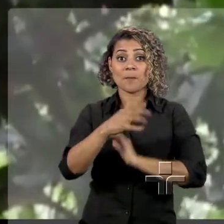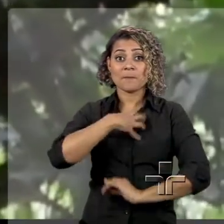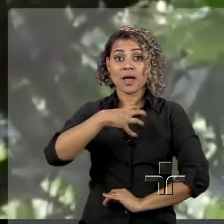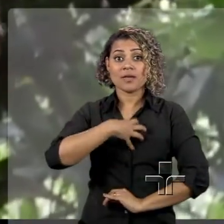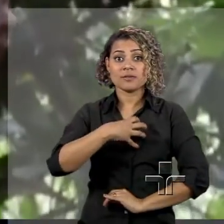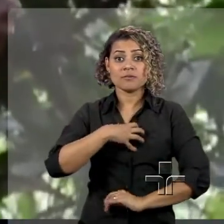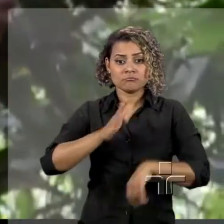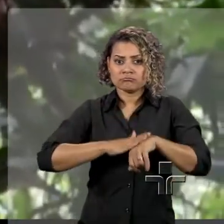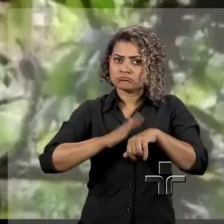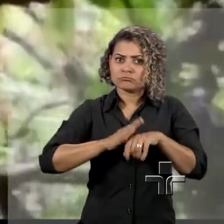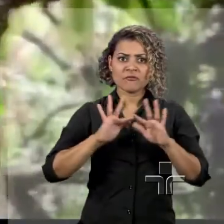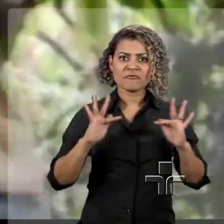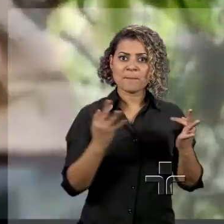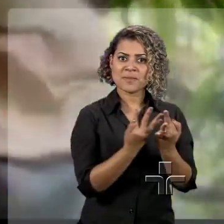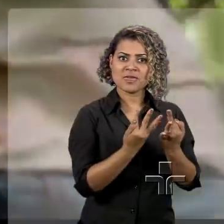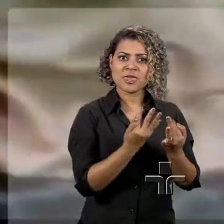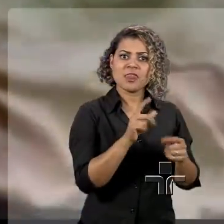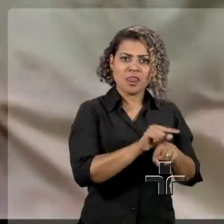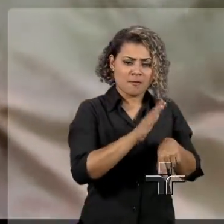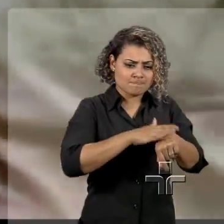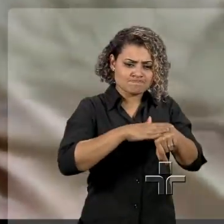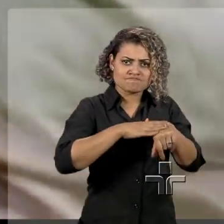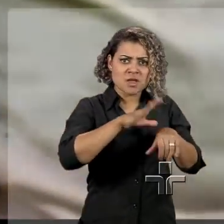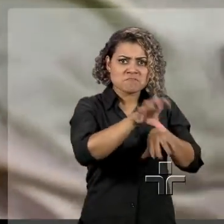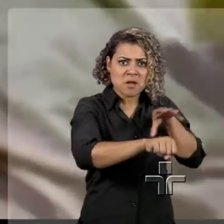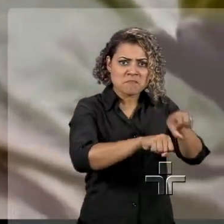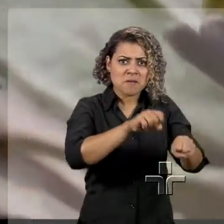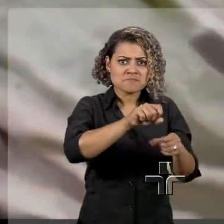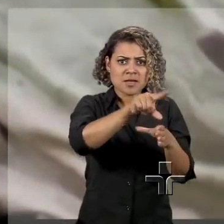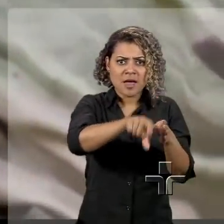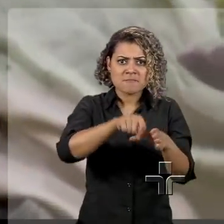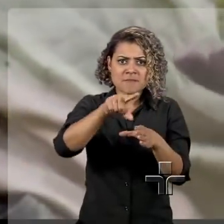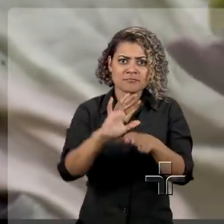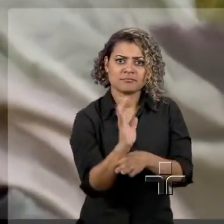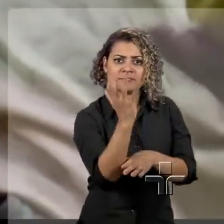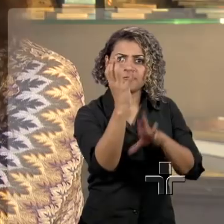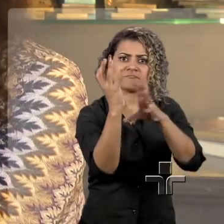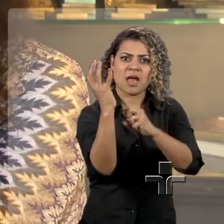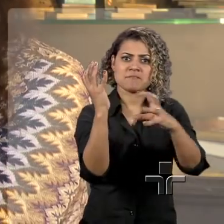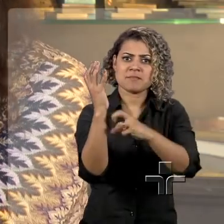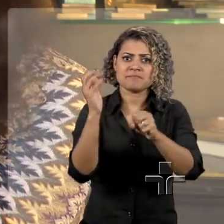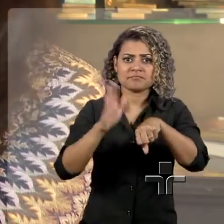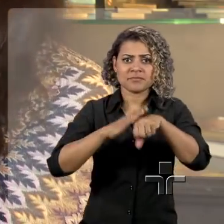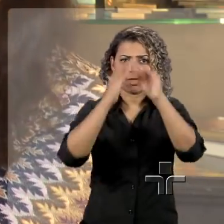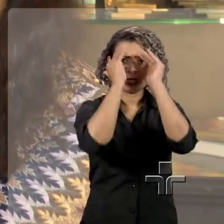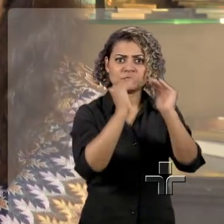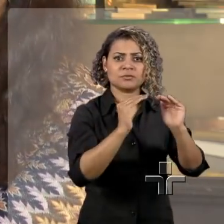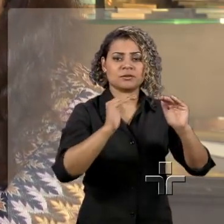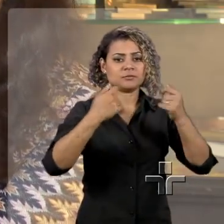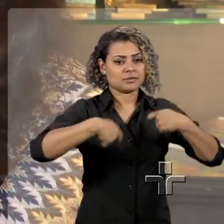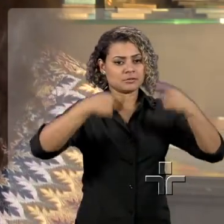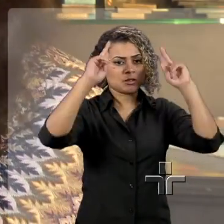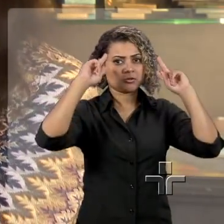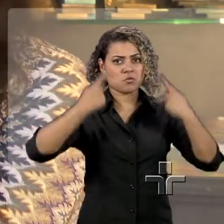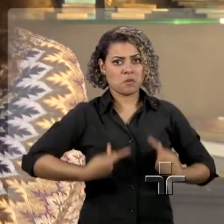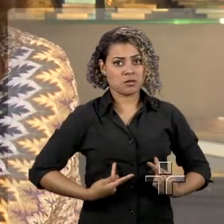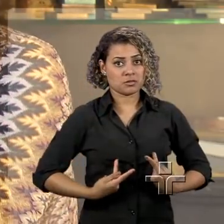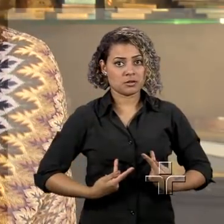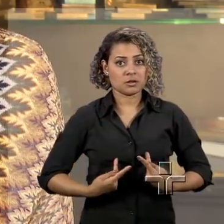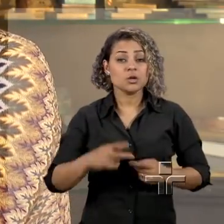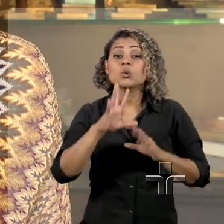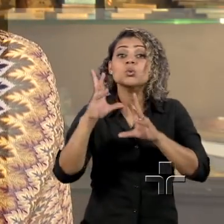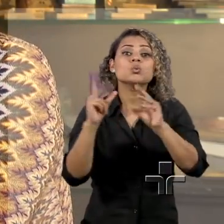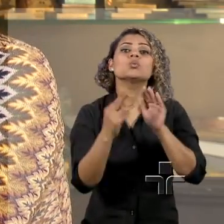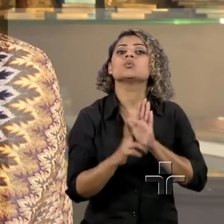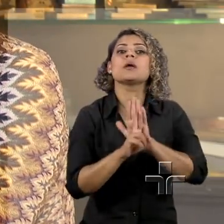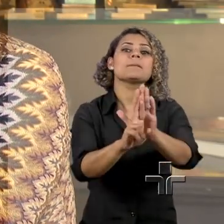é orgânico e familiar, que leva em conta as necessidades da natureza e das pessoas. Não é só o chocolate, é tudo que